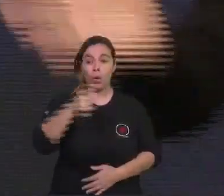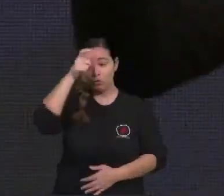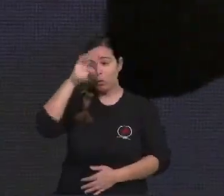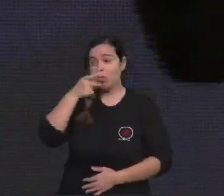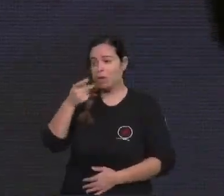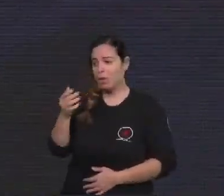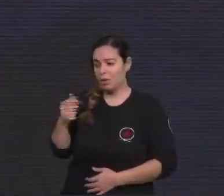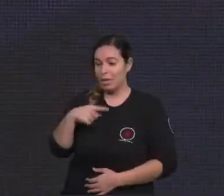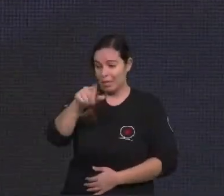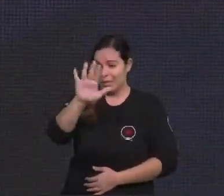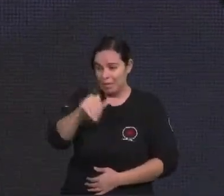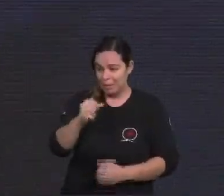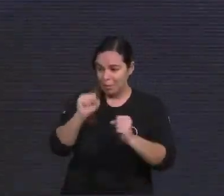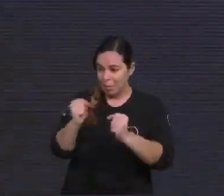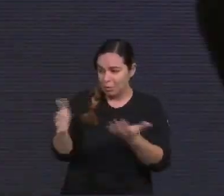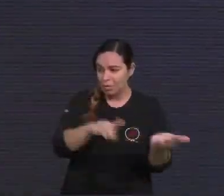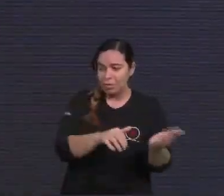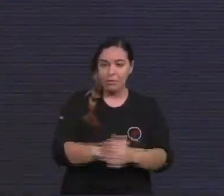levar fulano.